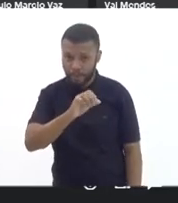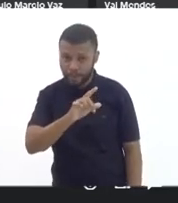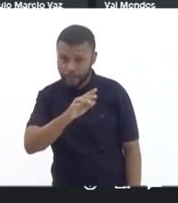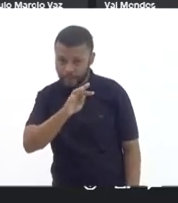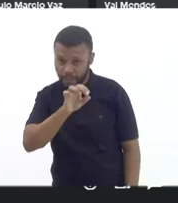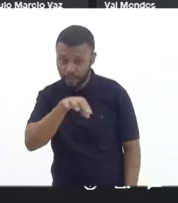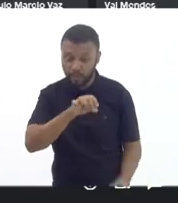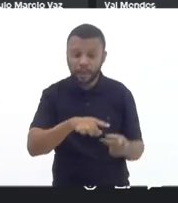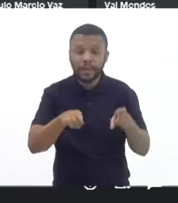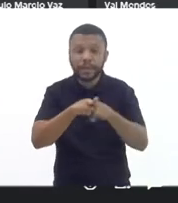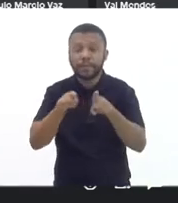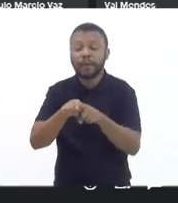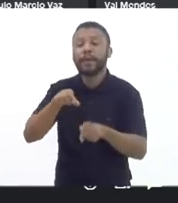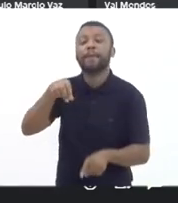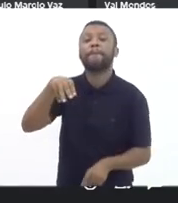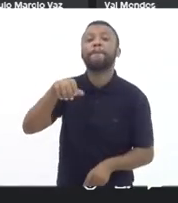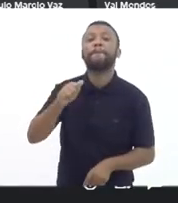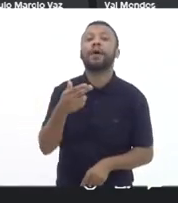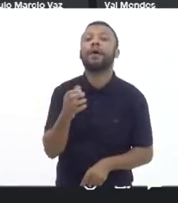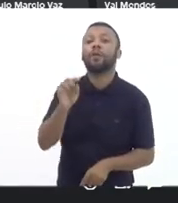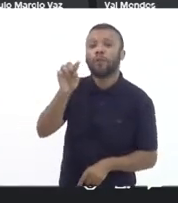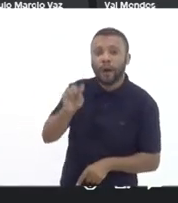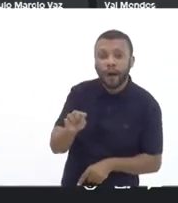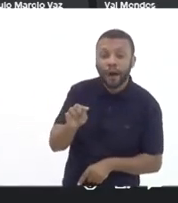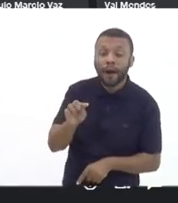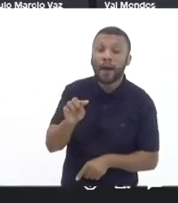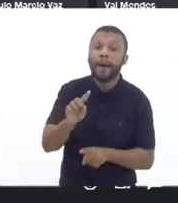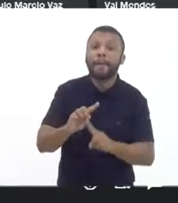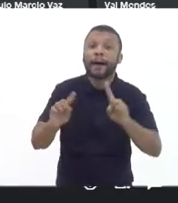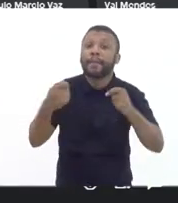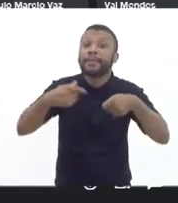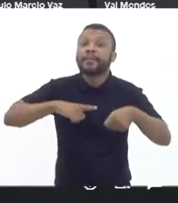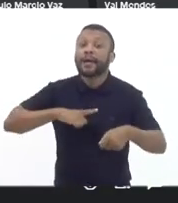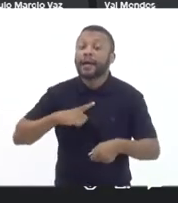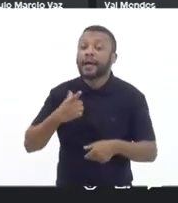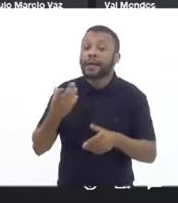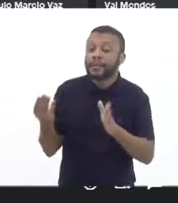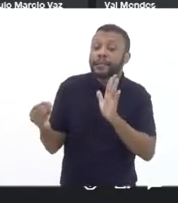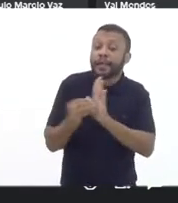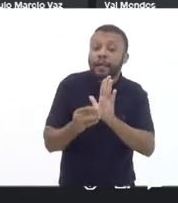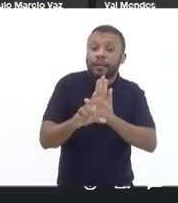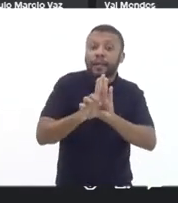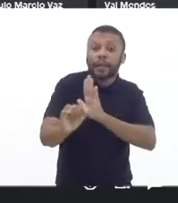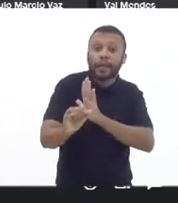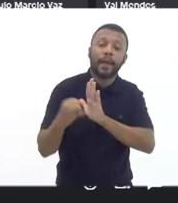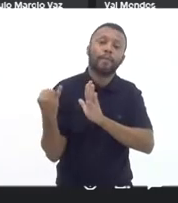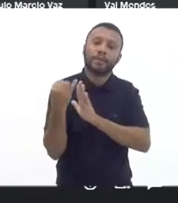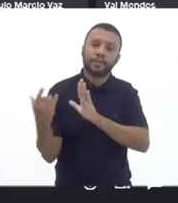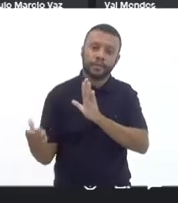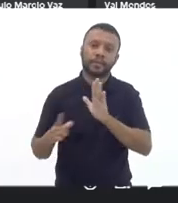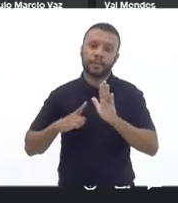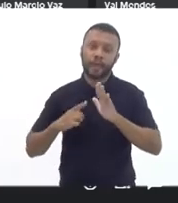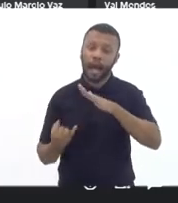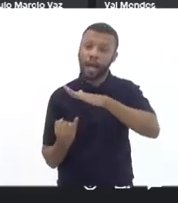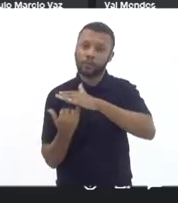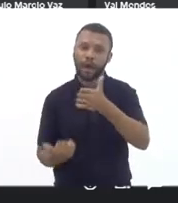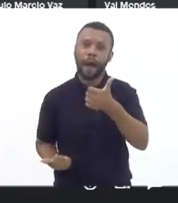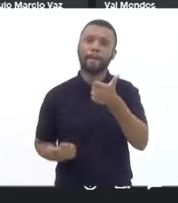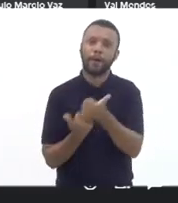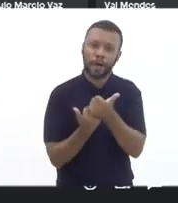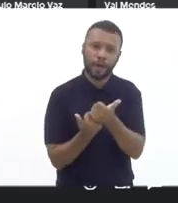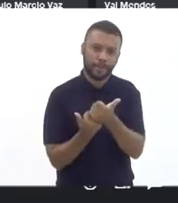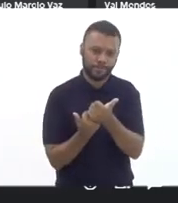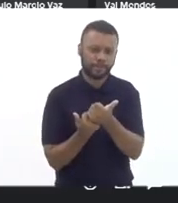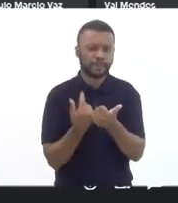lei, você tem toda a razão. Não basta ter uma experiência ou outra, é importante isso ser institucionalizado. E essa ideia do